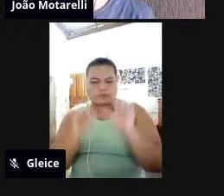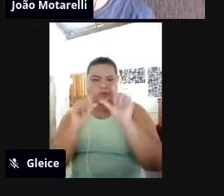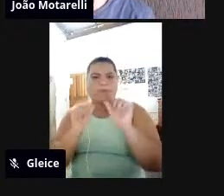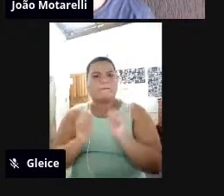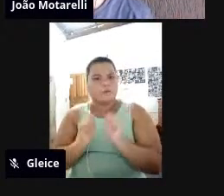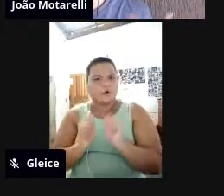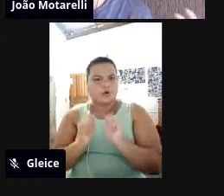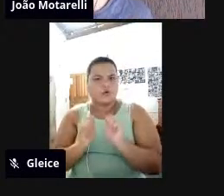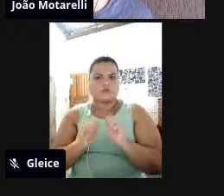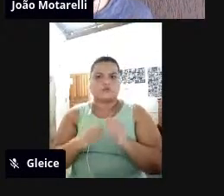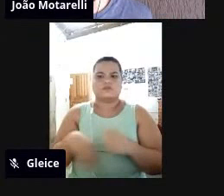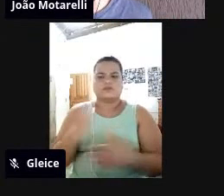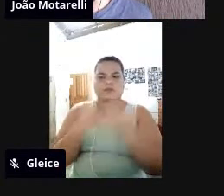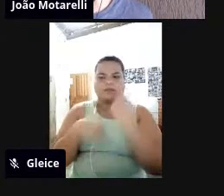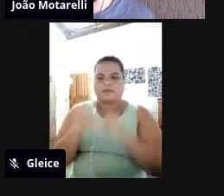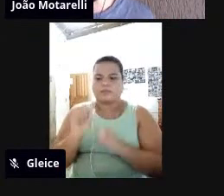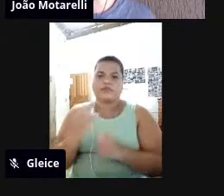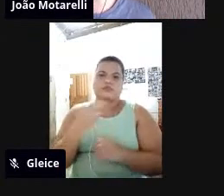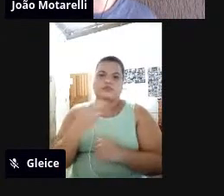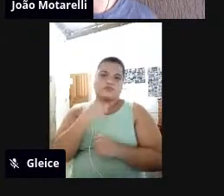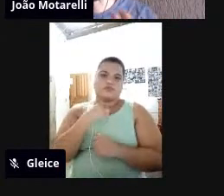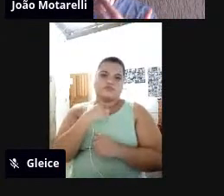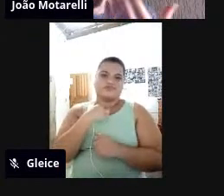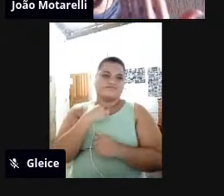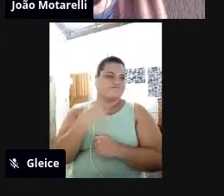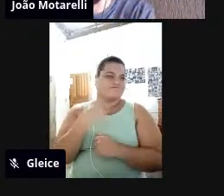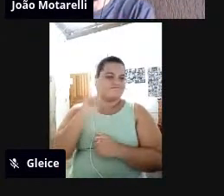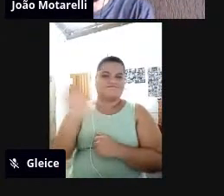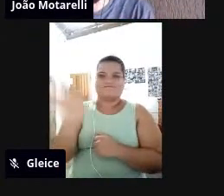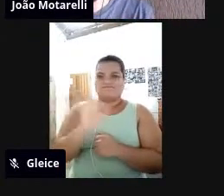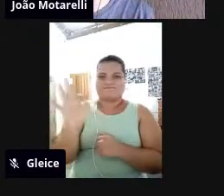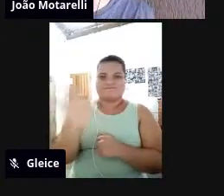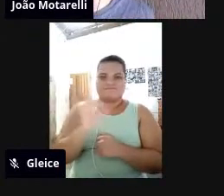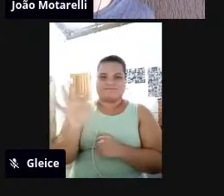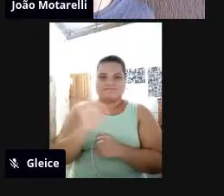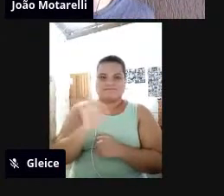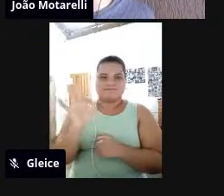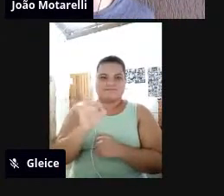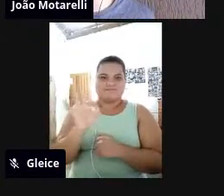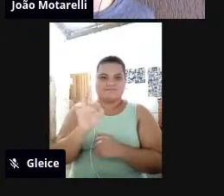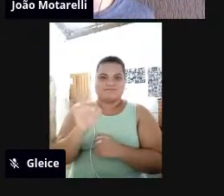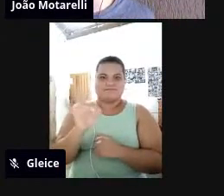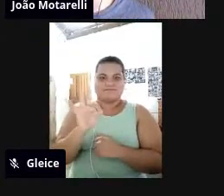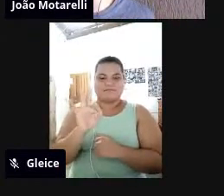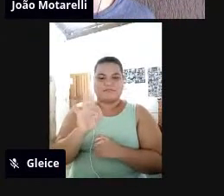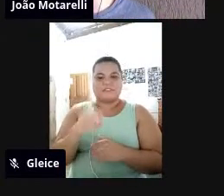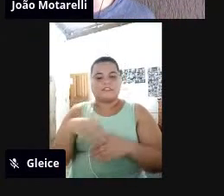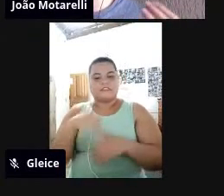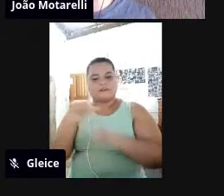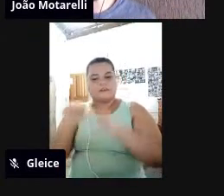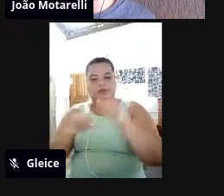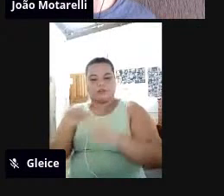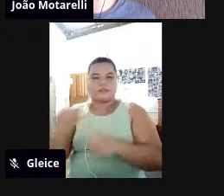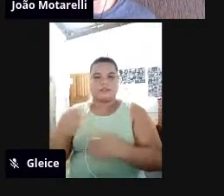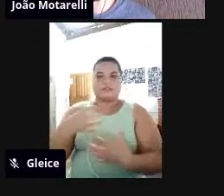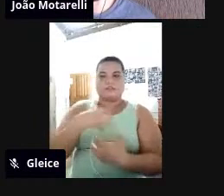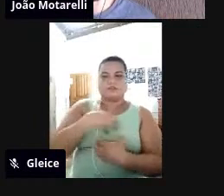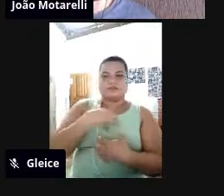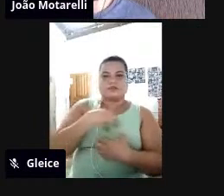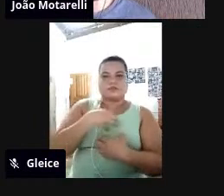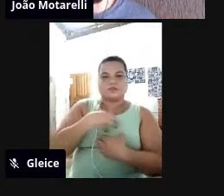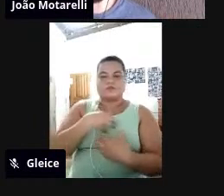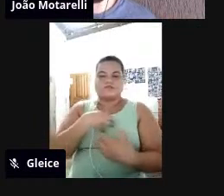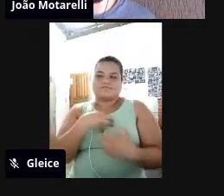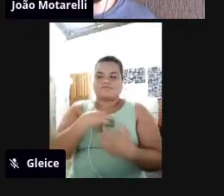tão pouco. Não, isso não funciona. Então, por isso que o manejo comportamental é extremamente importante, também para que a gente